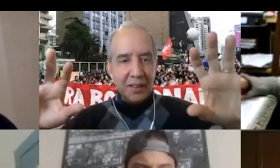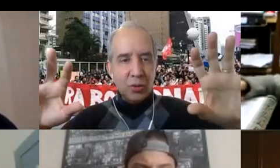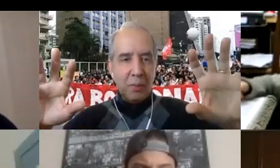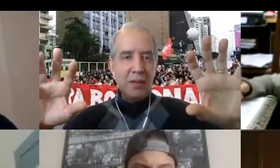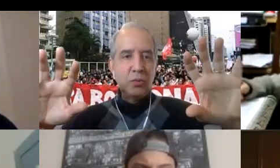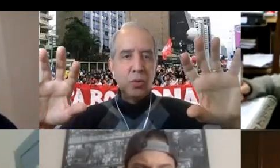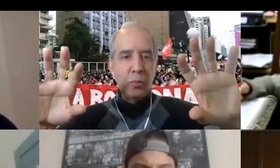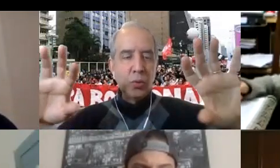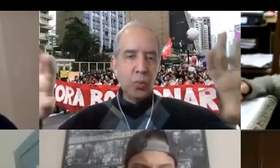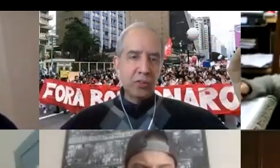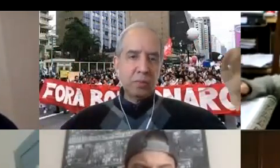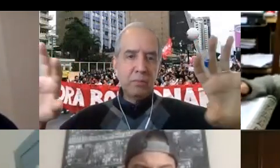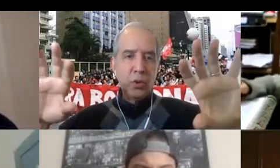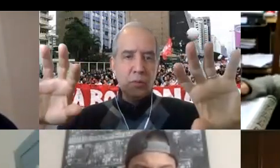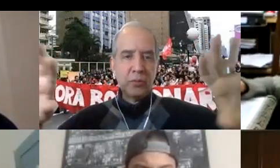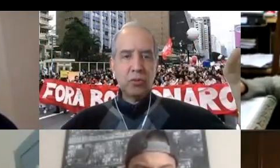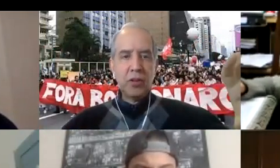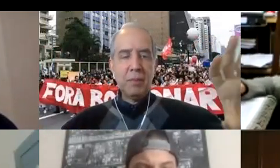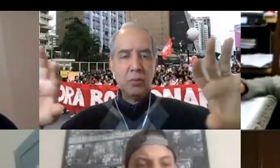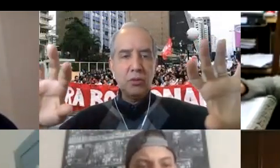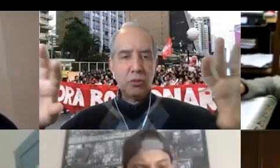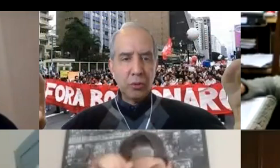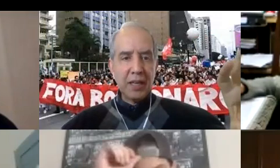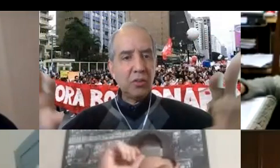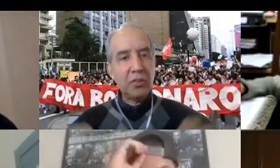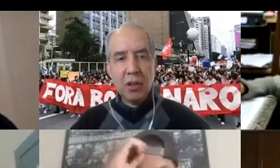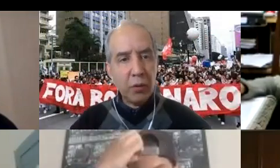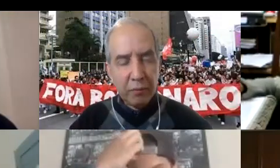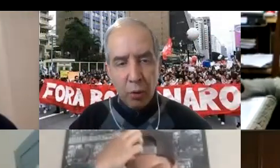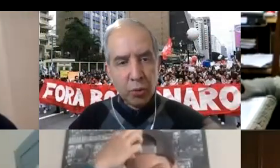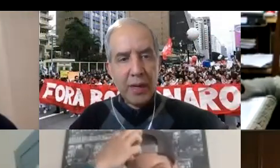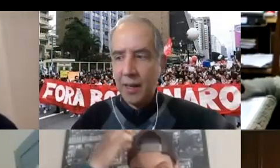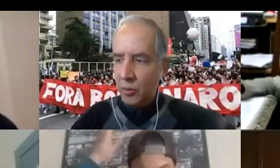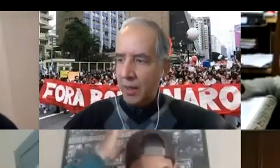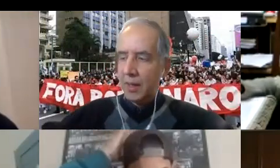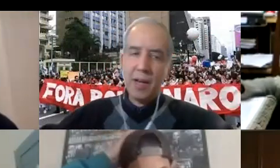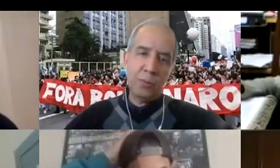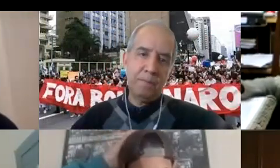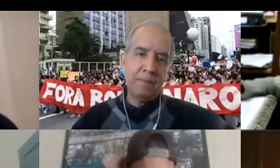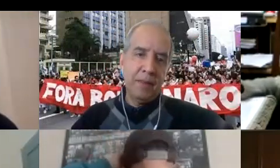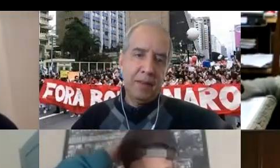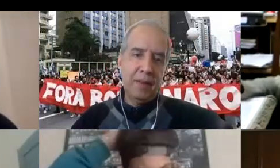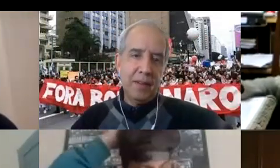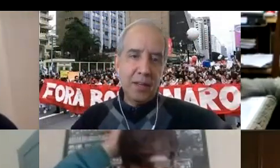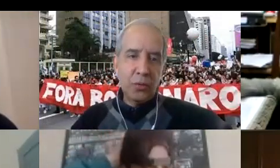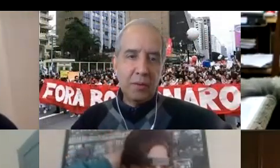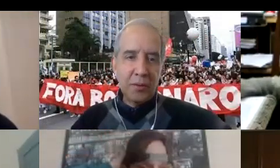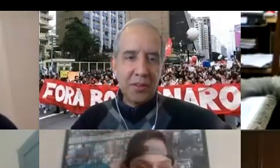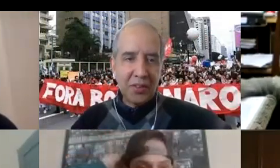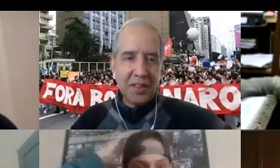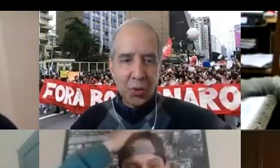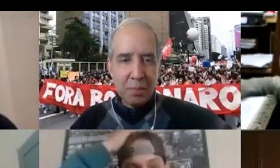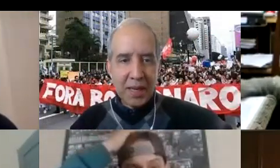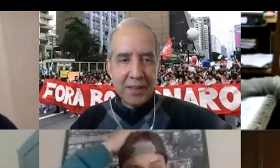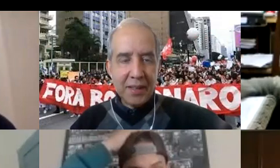precisa tomar isso como dois posicionamentos excludentes, senão você voltou a cair no Grenal. Inclusive, vou